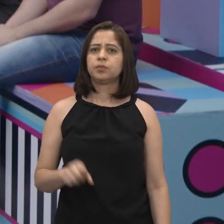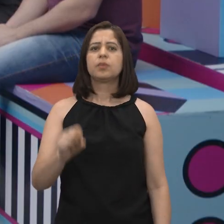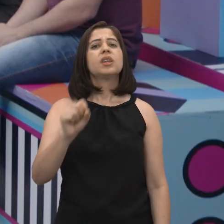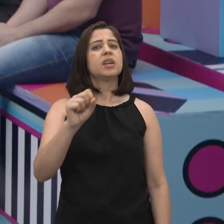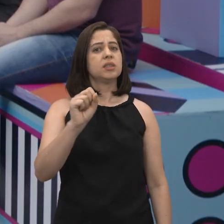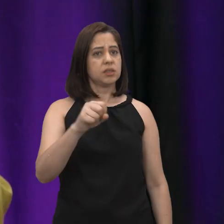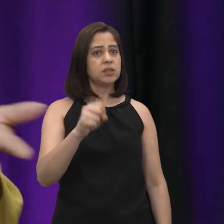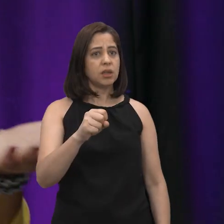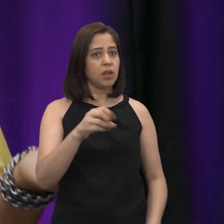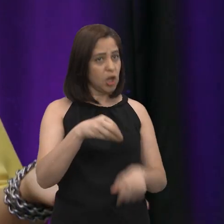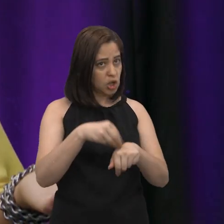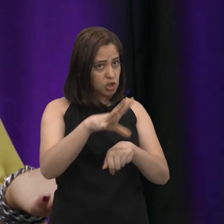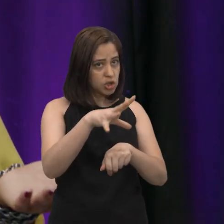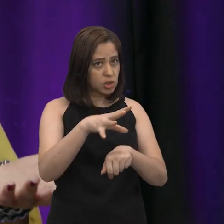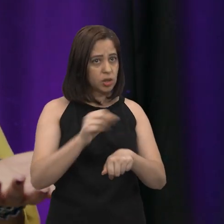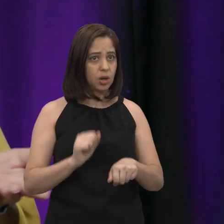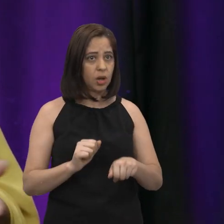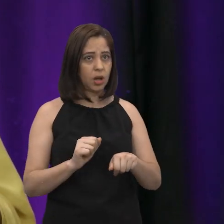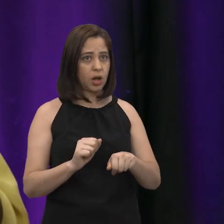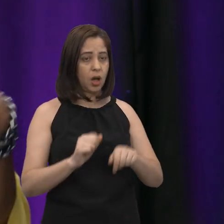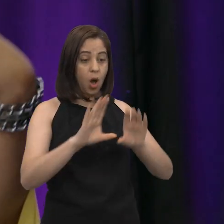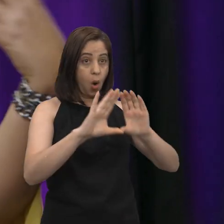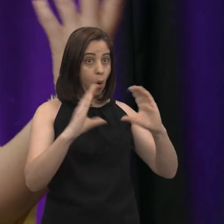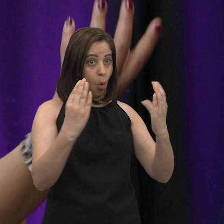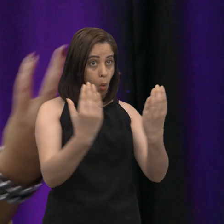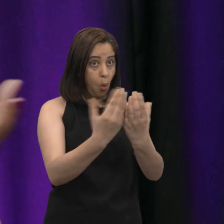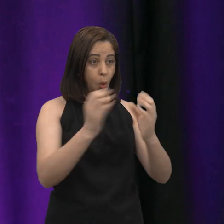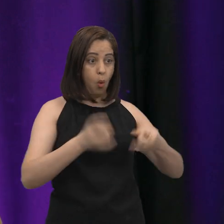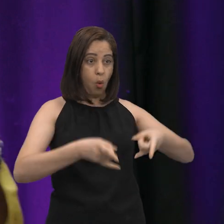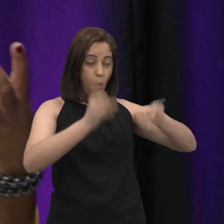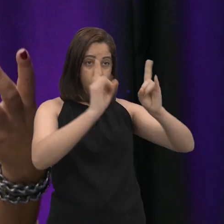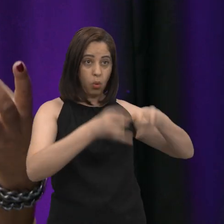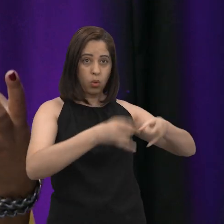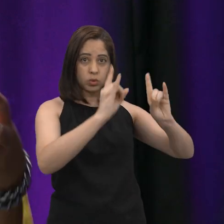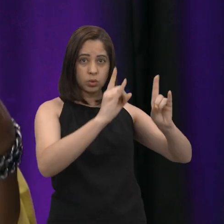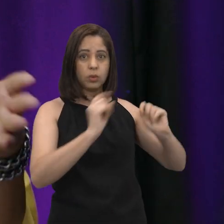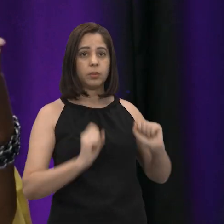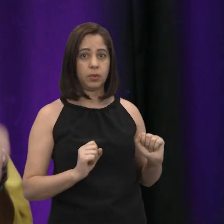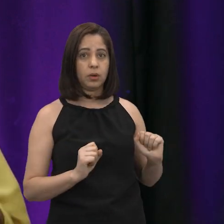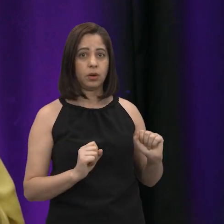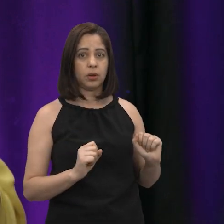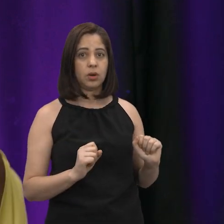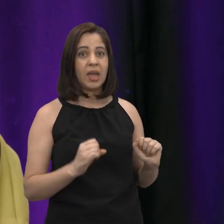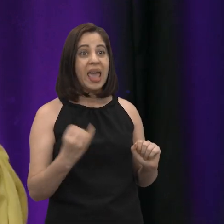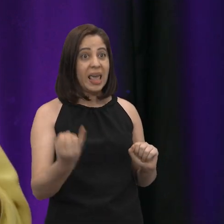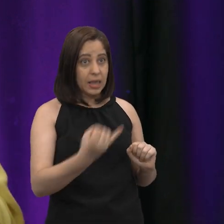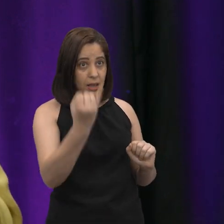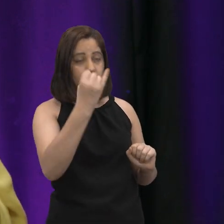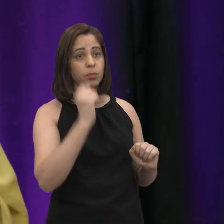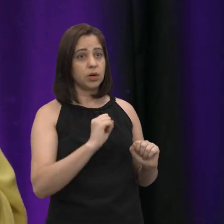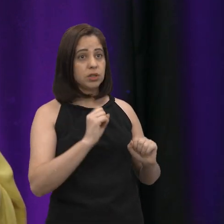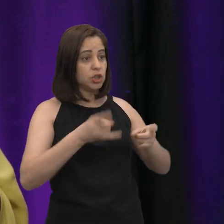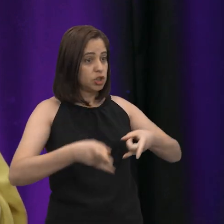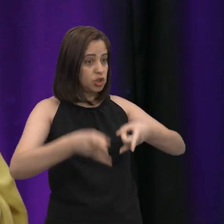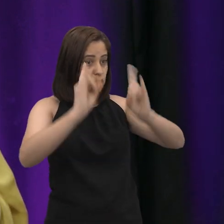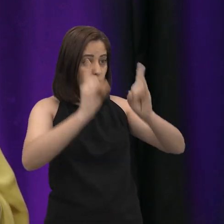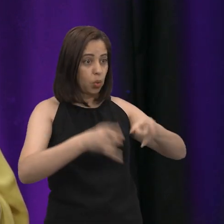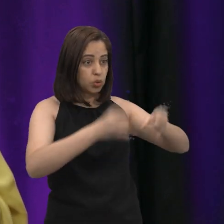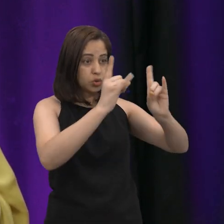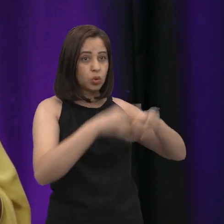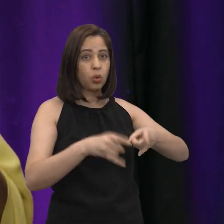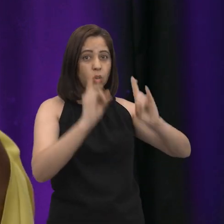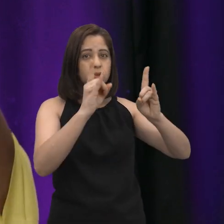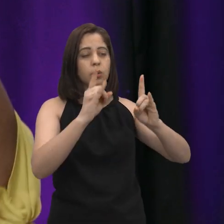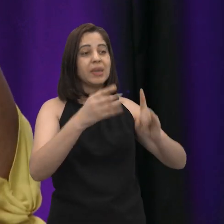até para os condomínios, né? Porque enquanto ainda não está instalado o censo na cidade, eu acho que é muito importante que os condomínios também adotem essa